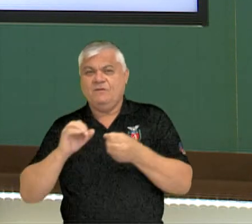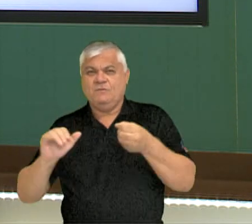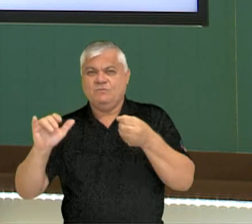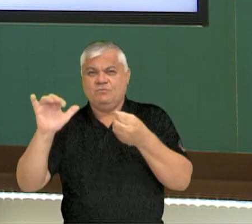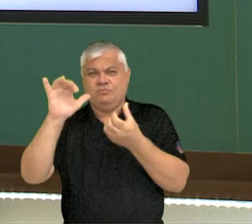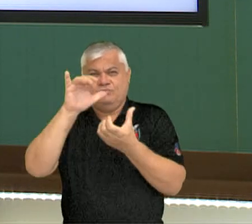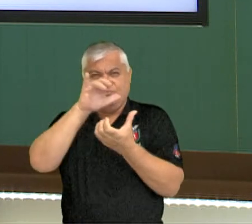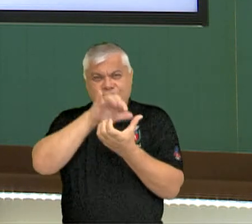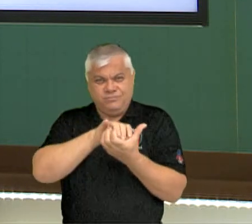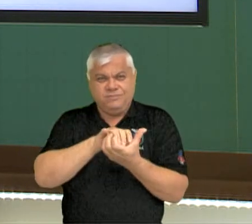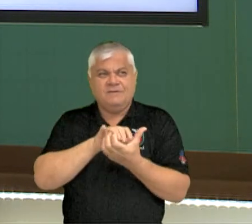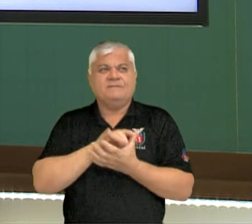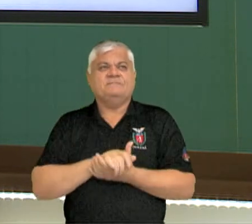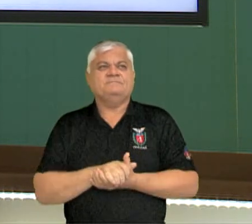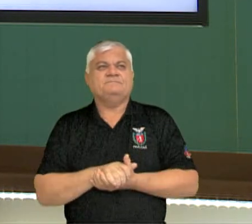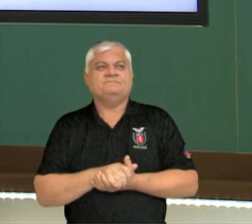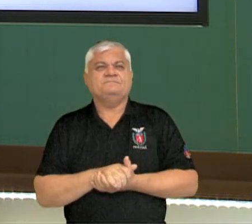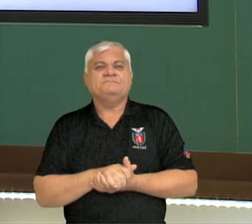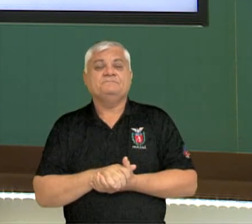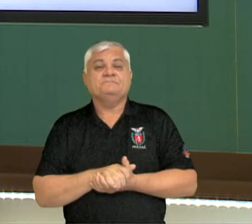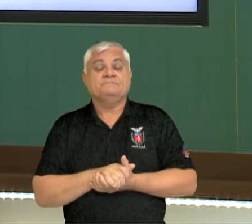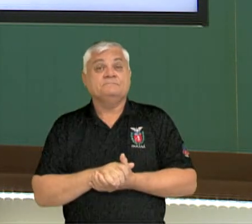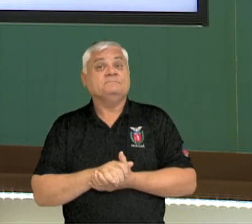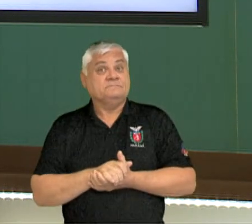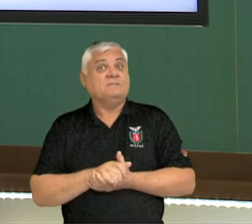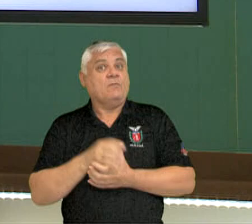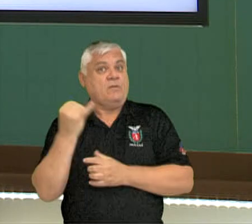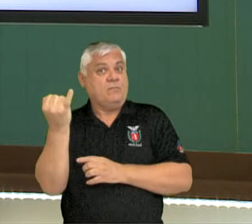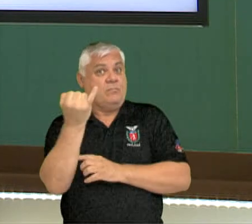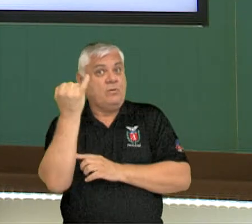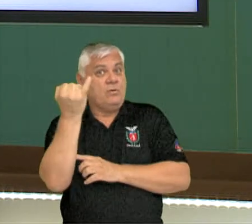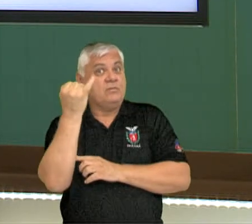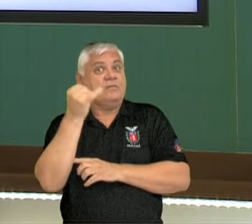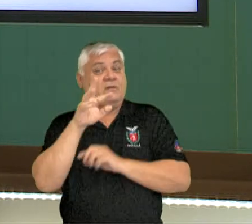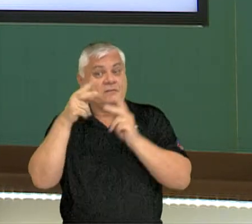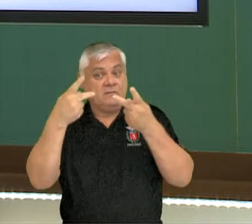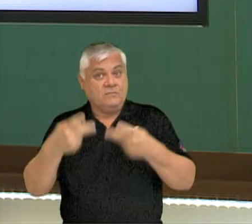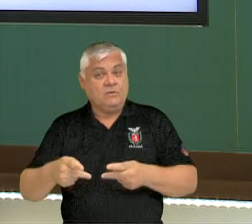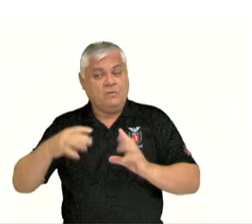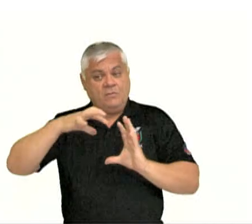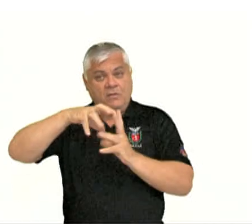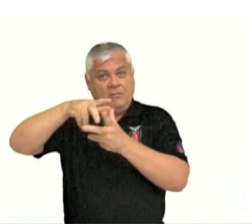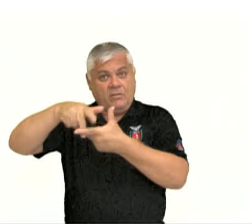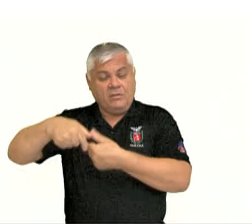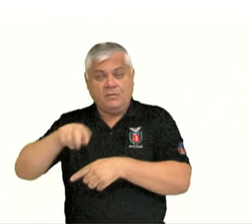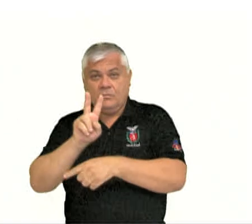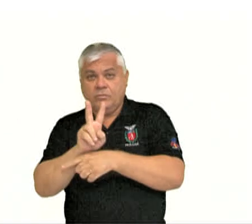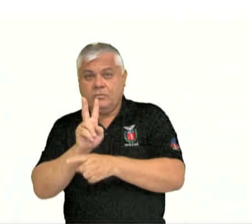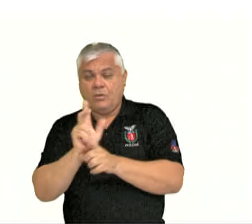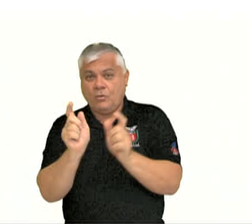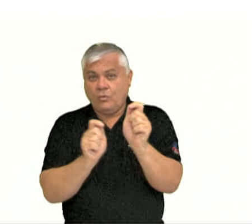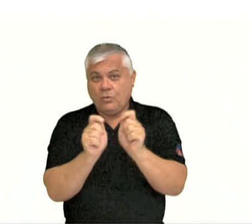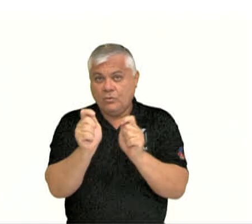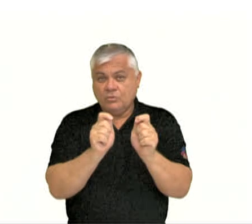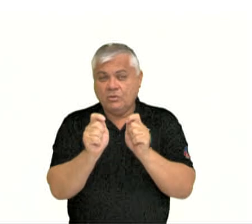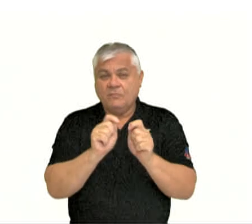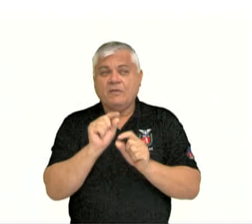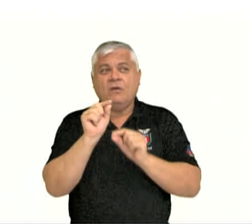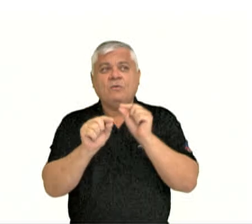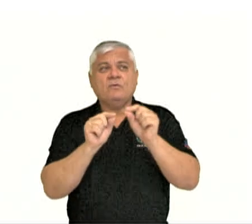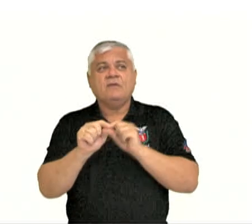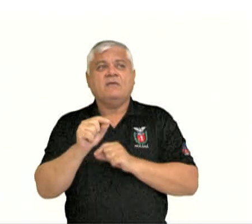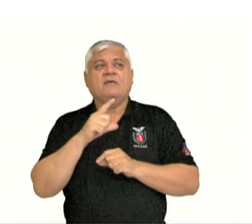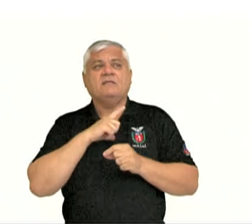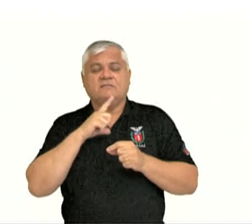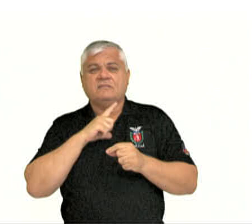de água. Dentro das importâncias ecológicas e econômicas, economicamente falando,